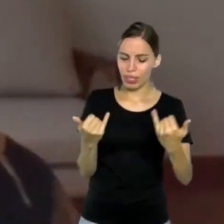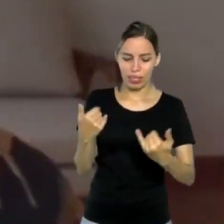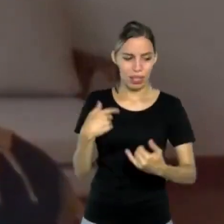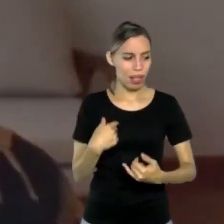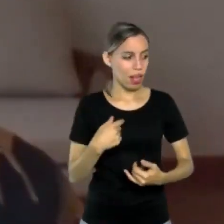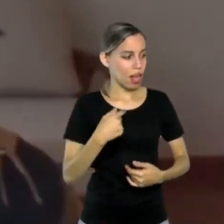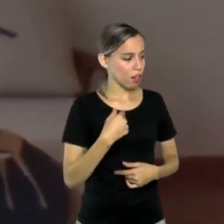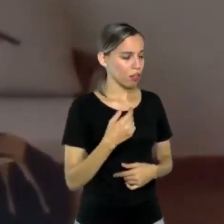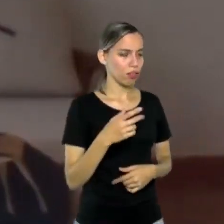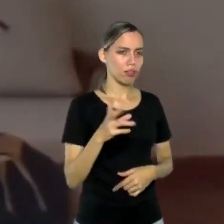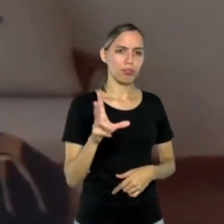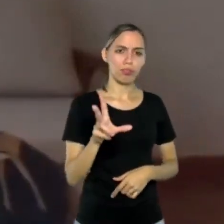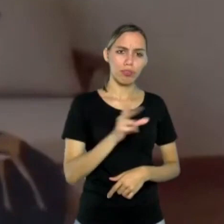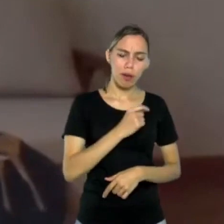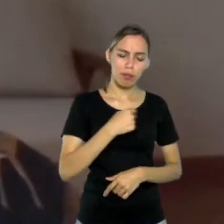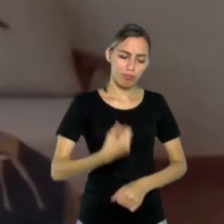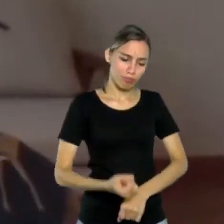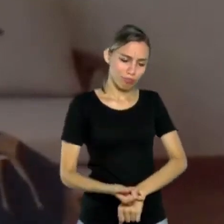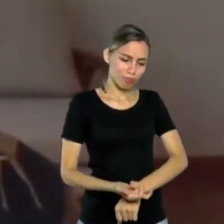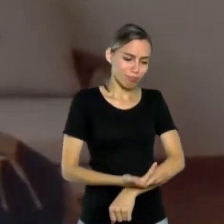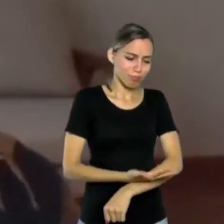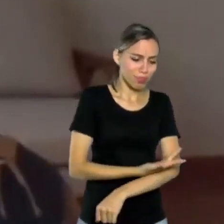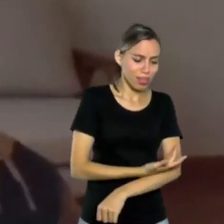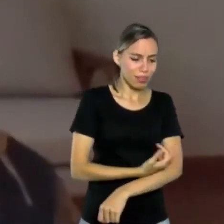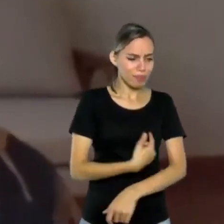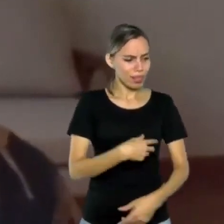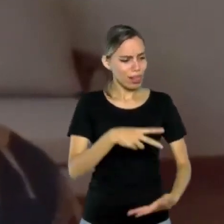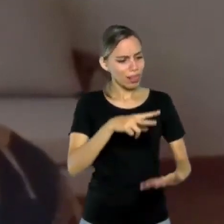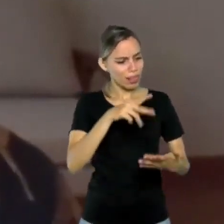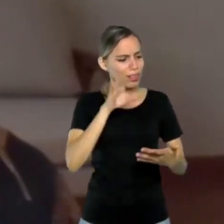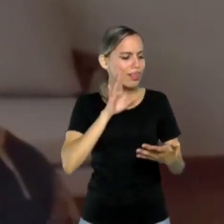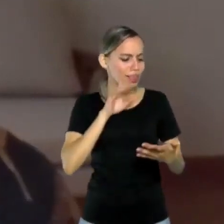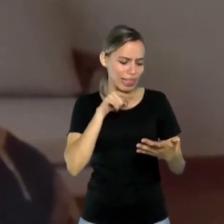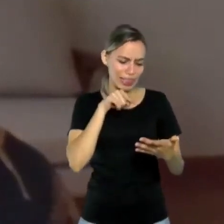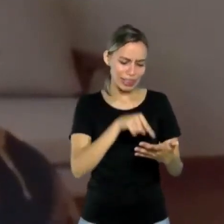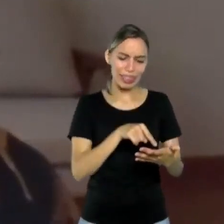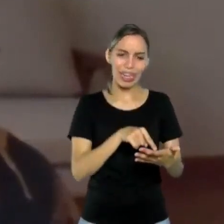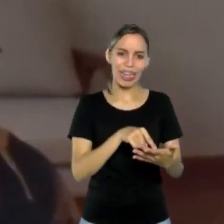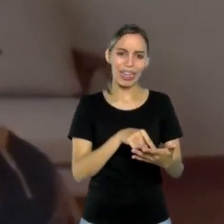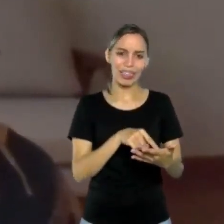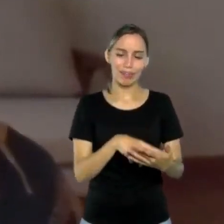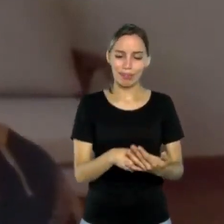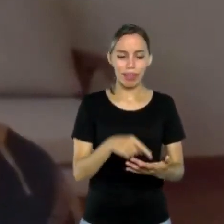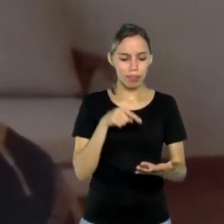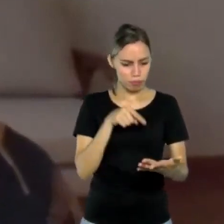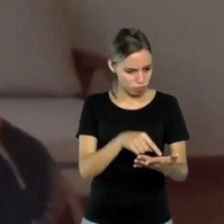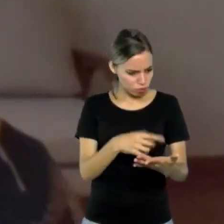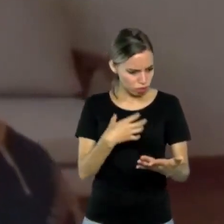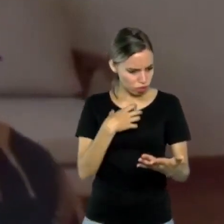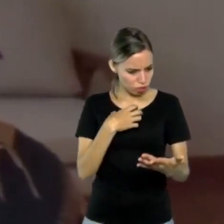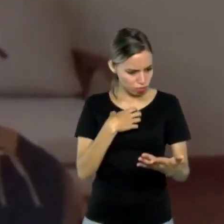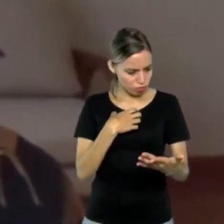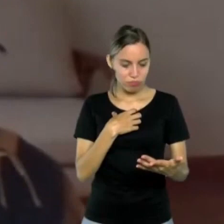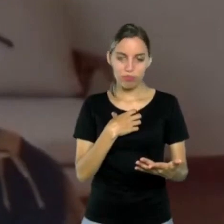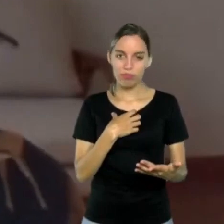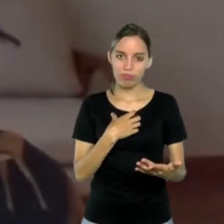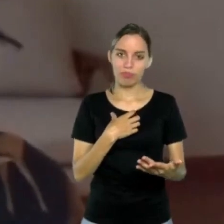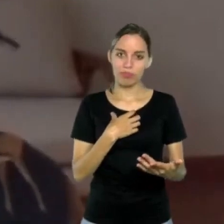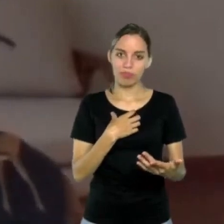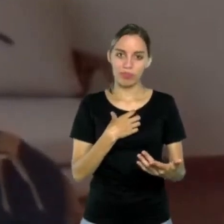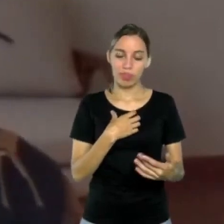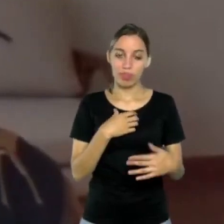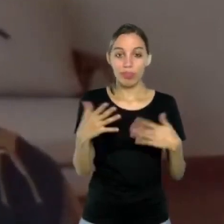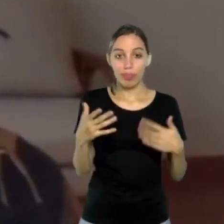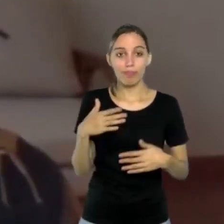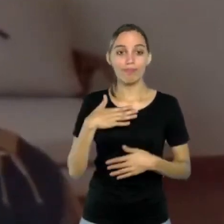aqui foi legal ler isso aqui fez sentido para mim, é sempre muito legal, e aí uma coisa que está ali de alguma forma